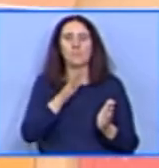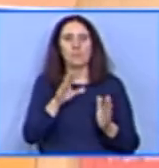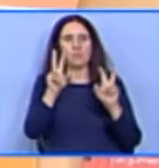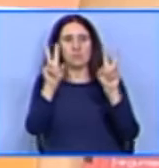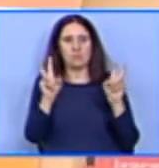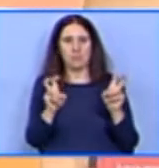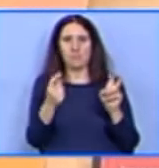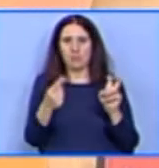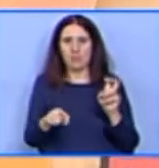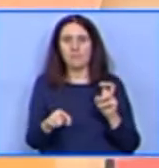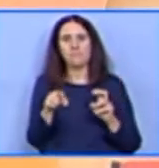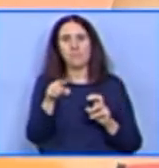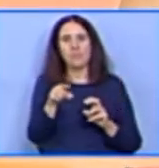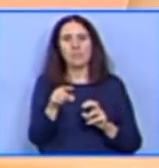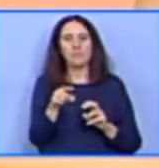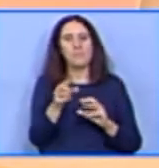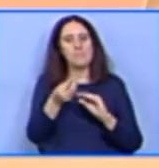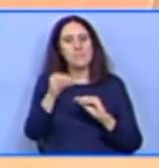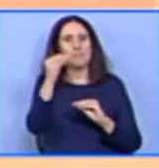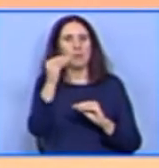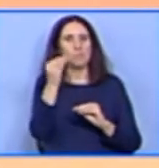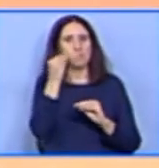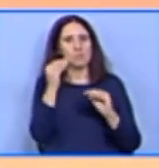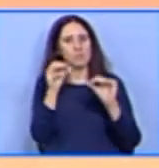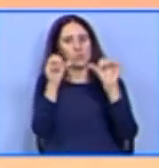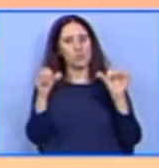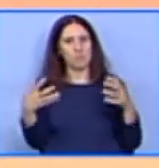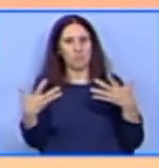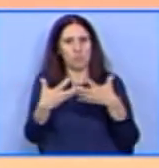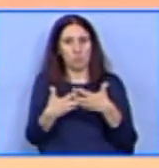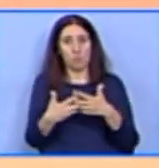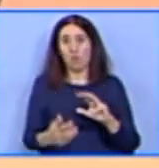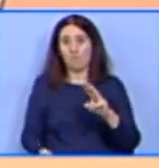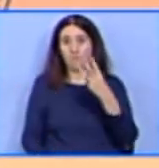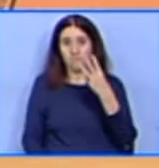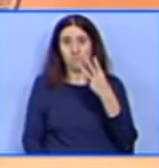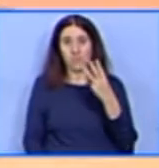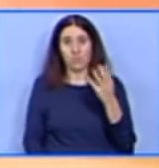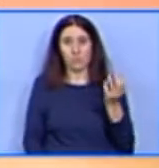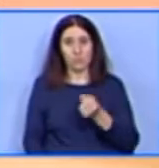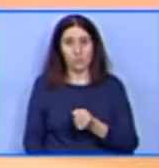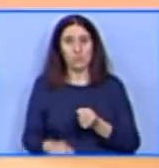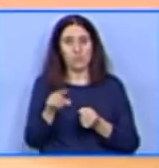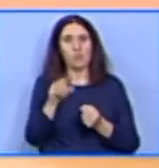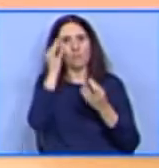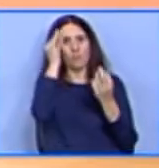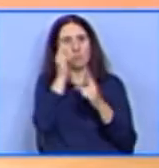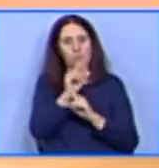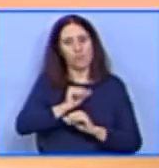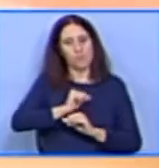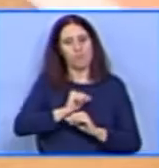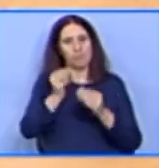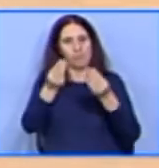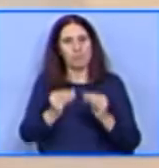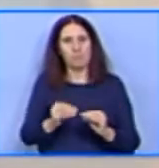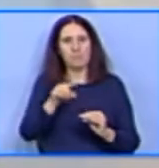tema e, portanto, trabalhando de um modo sistémico. Trouxe esses 3, feitos por professores nossos, mas trouxe